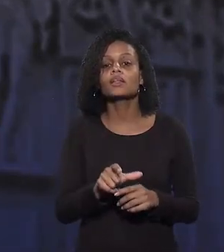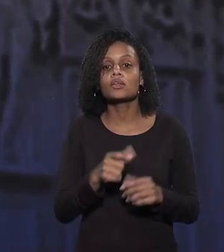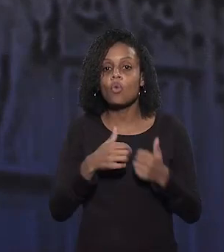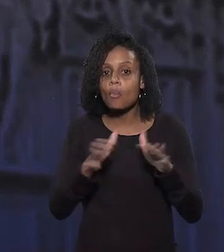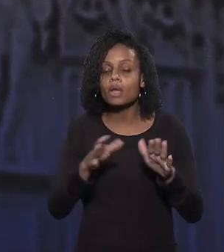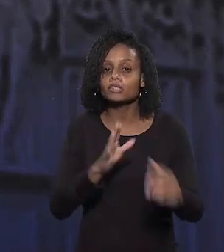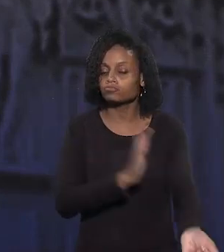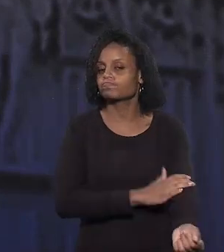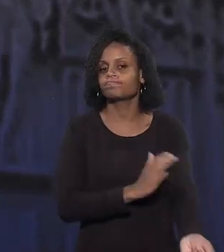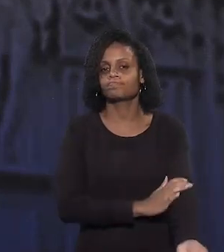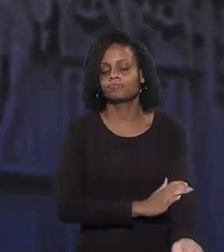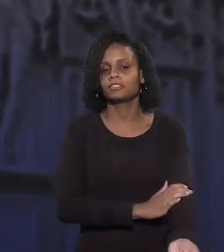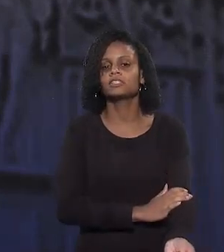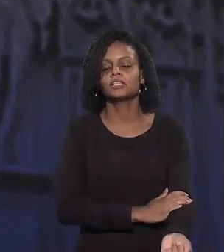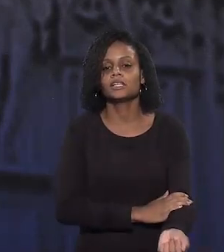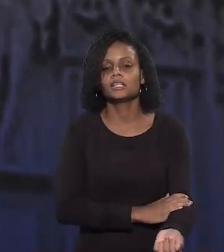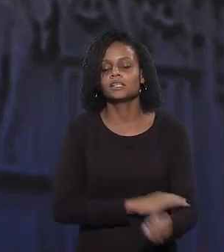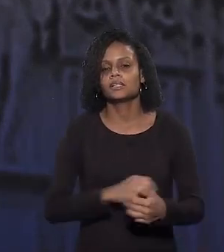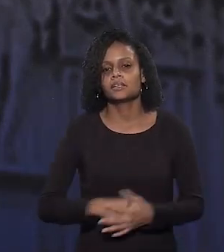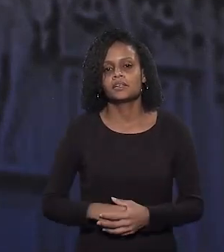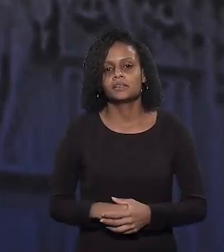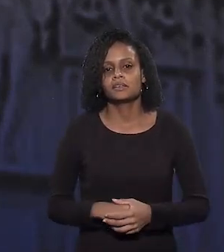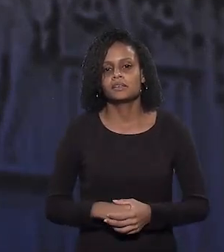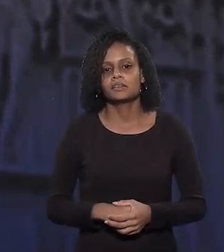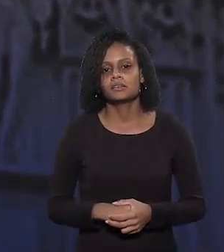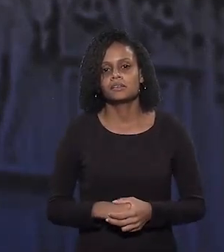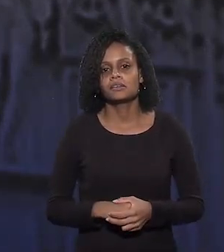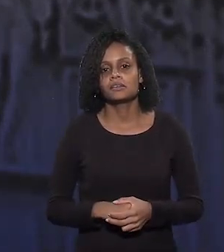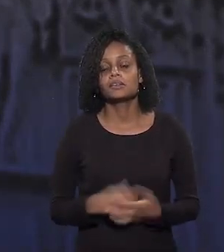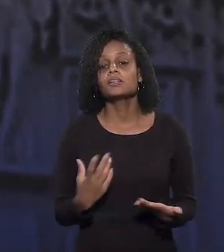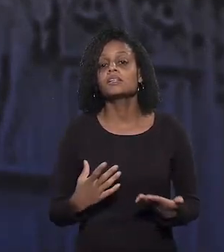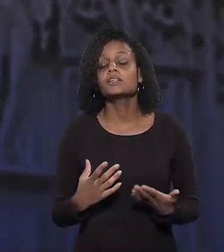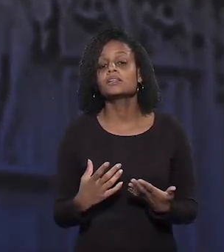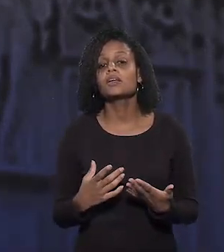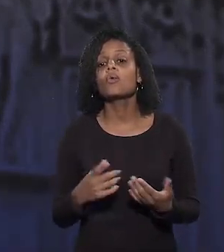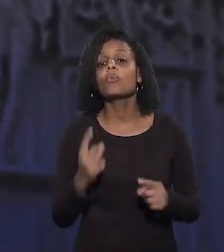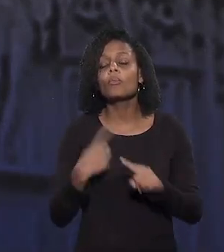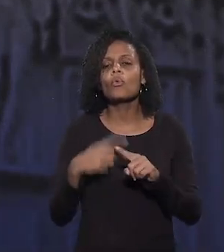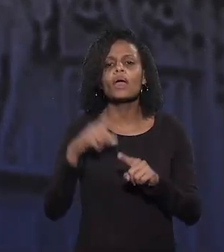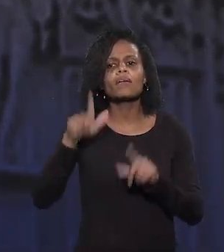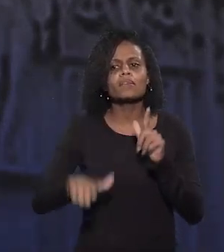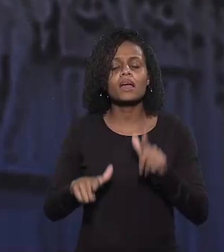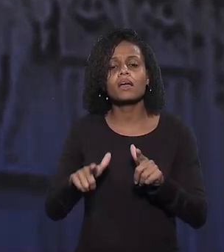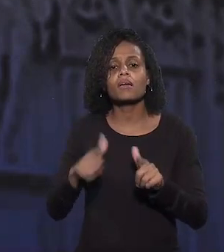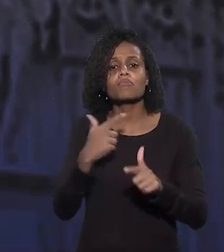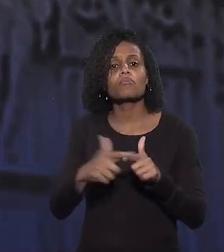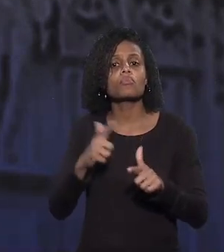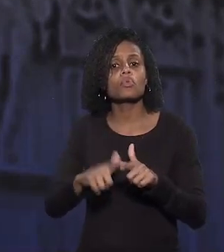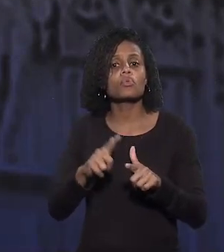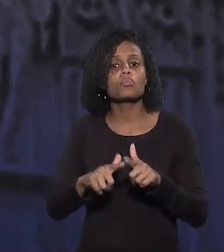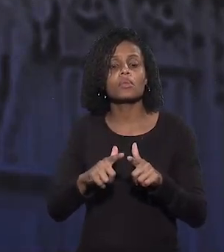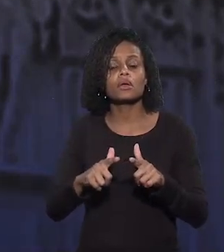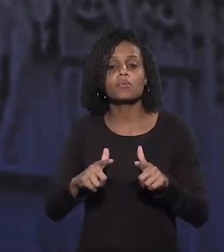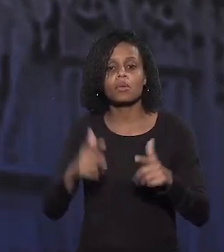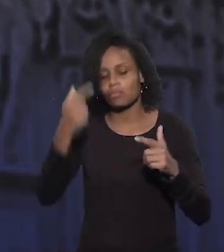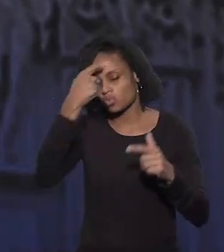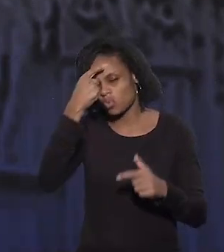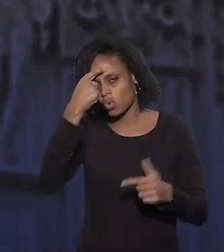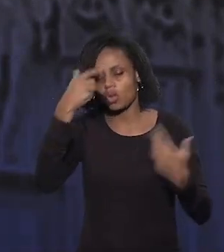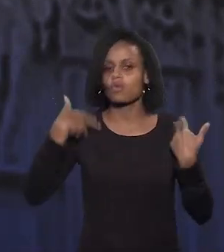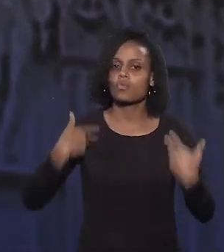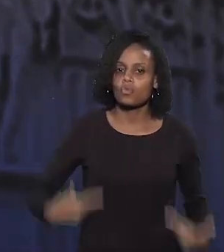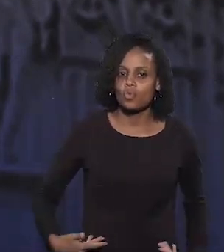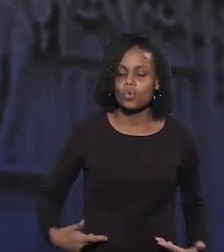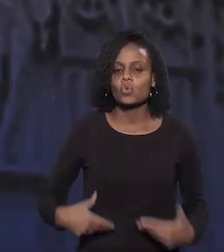a dependência atingiu ou acrescentou algum problema social, algum problema psicológico, algum